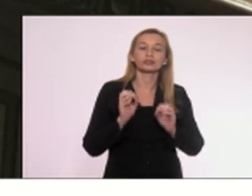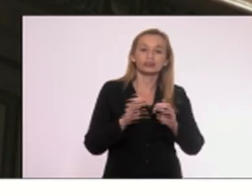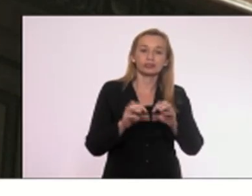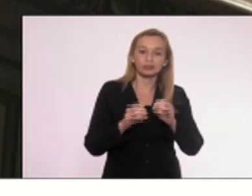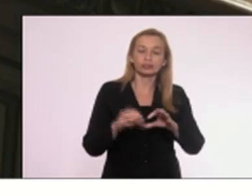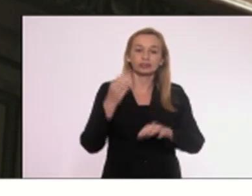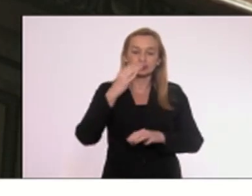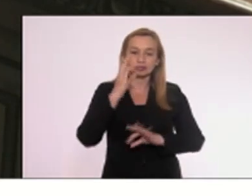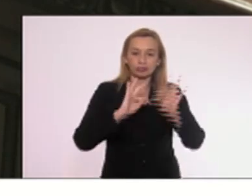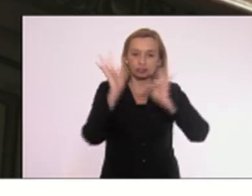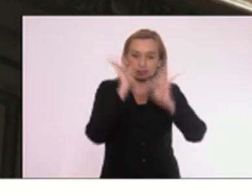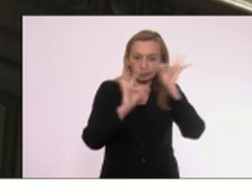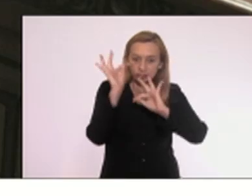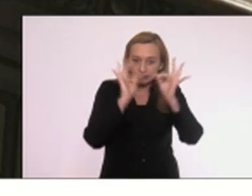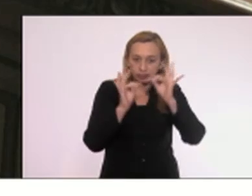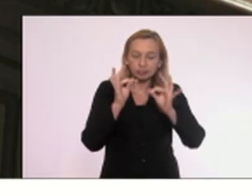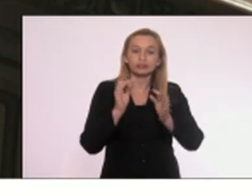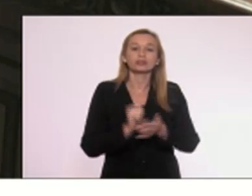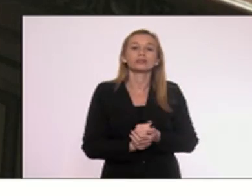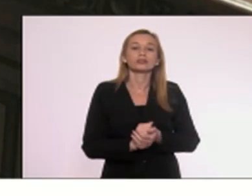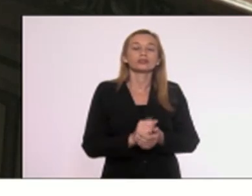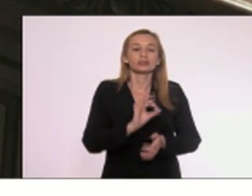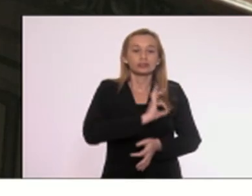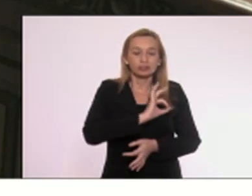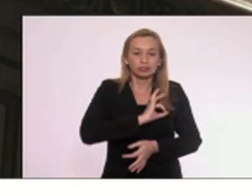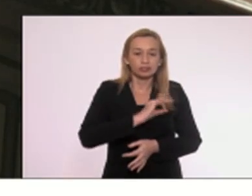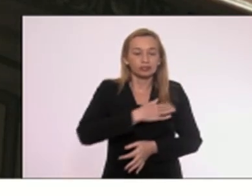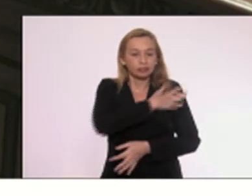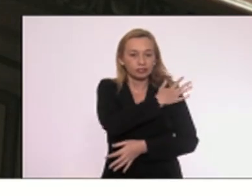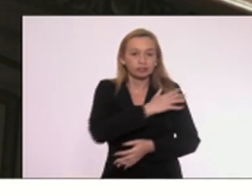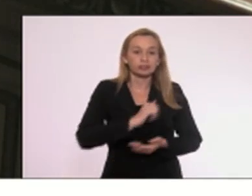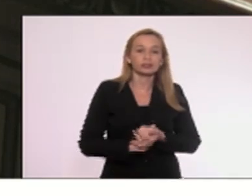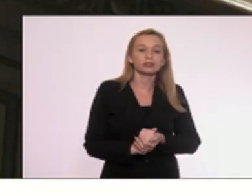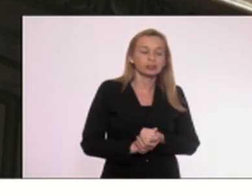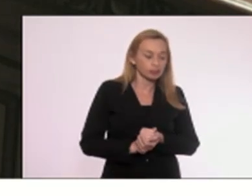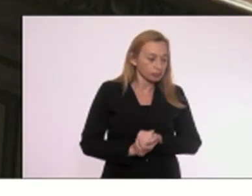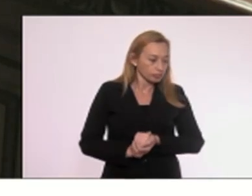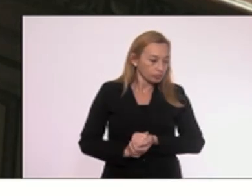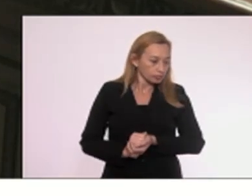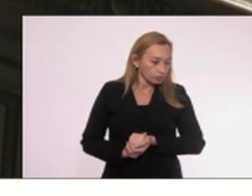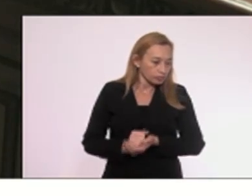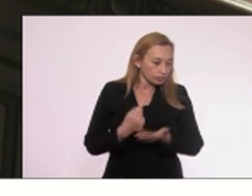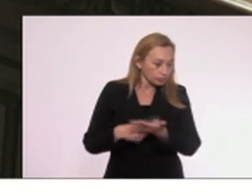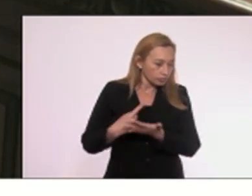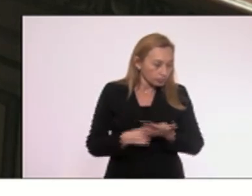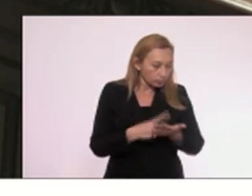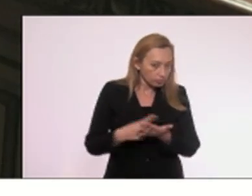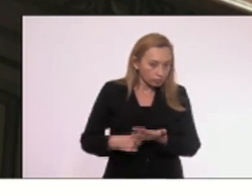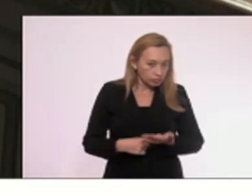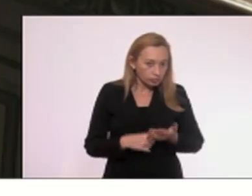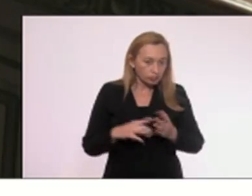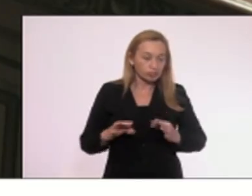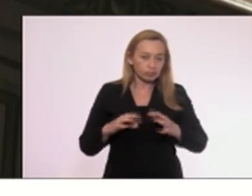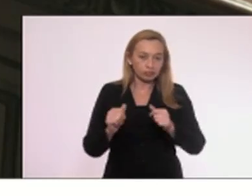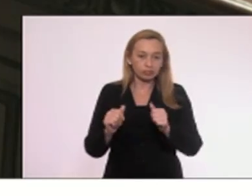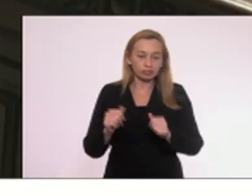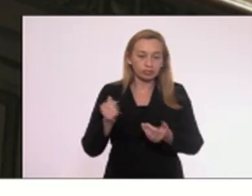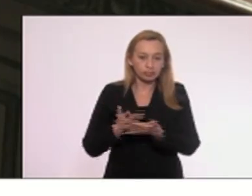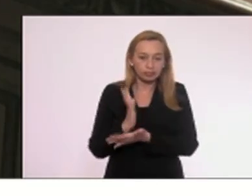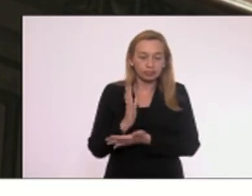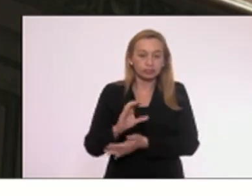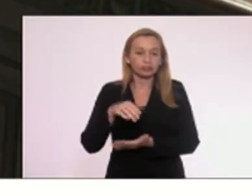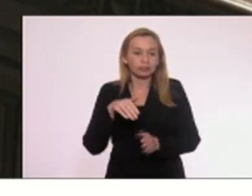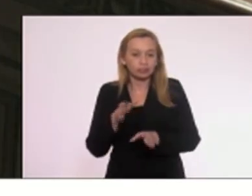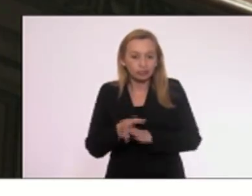Tecnologia e Inovação e de Polícia Militar, constituindo-se como atividade pedagógica transversal, de acordo com a base curricular aprovada pelo Conselho Estadual